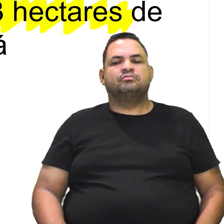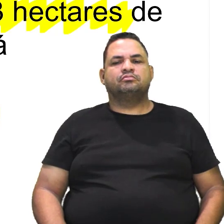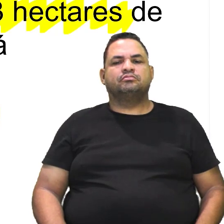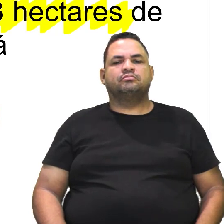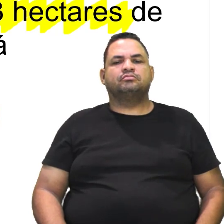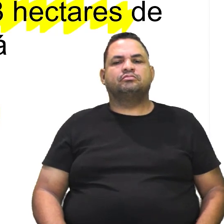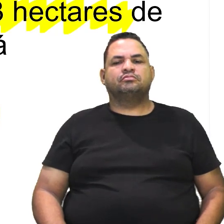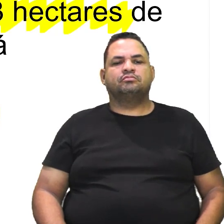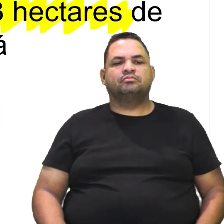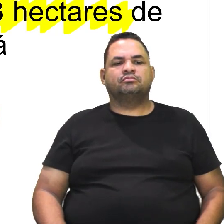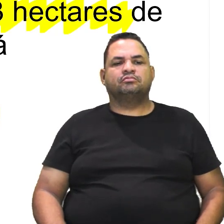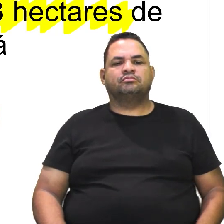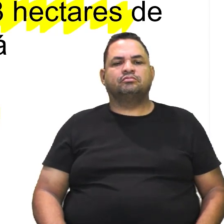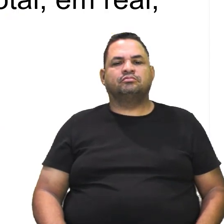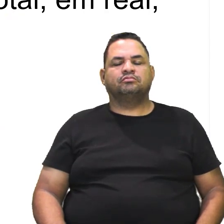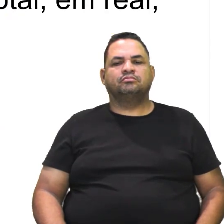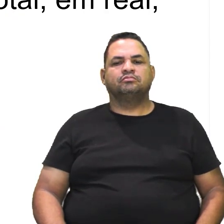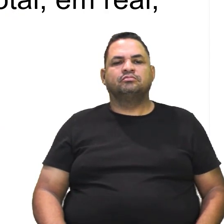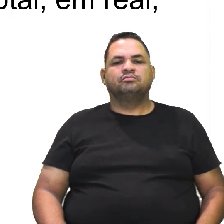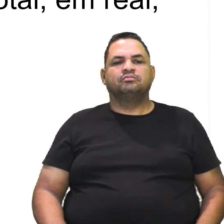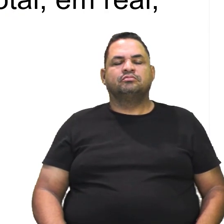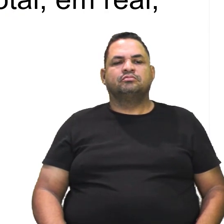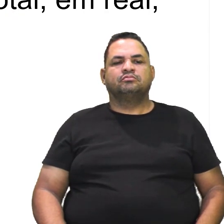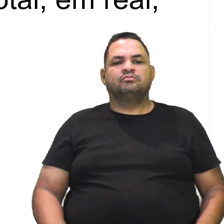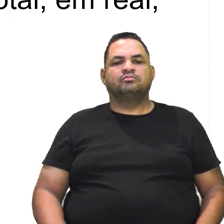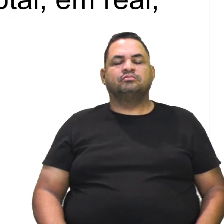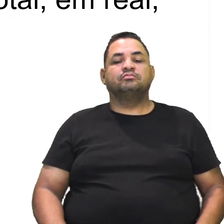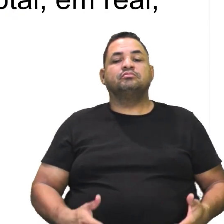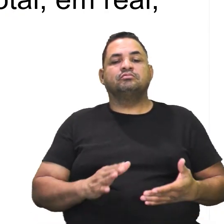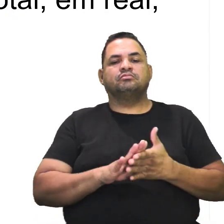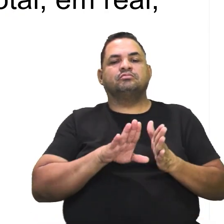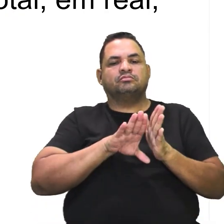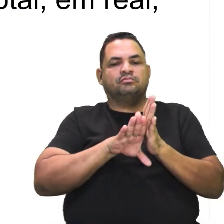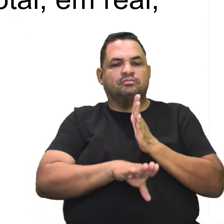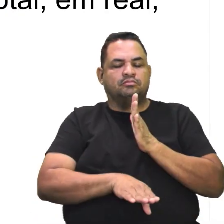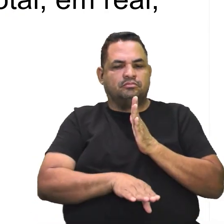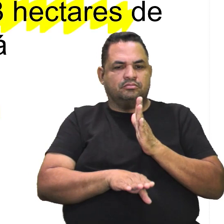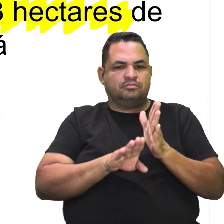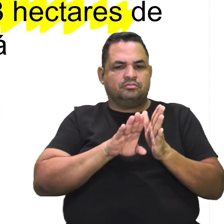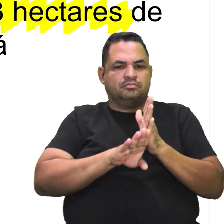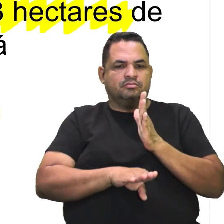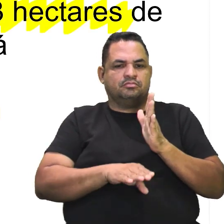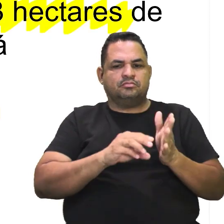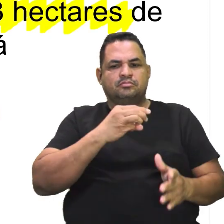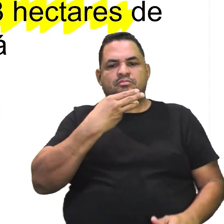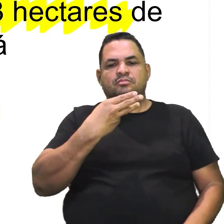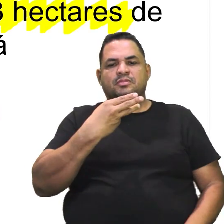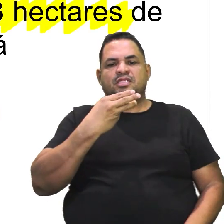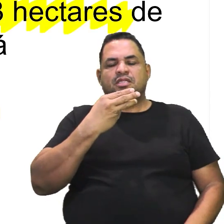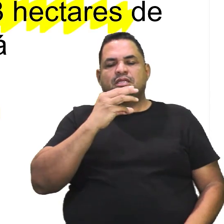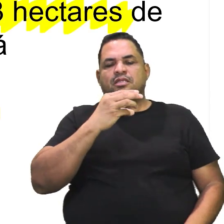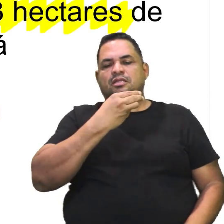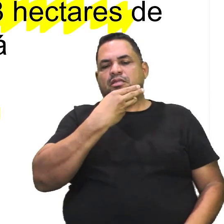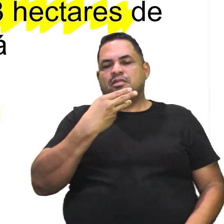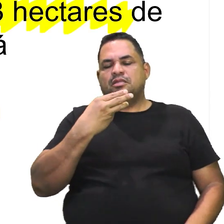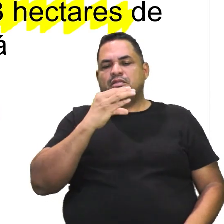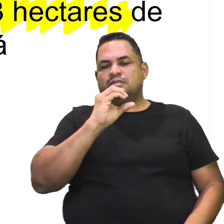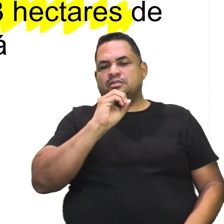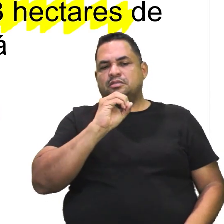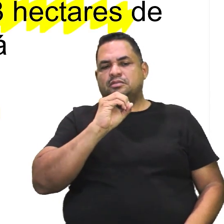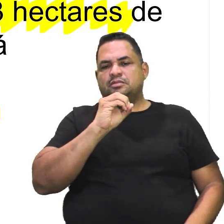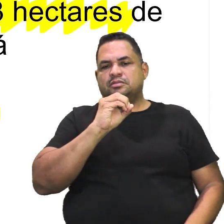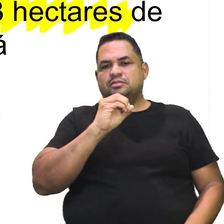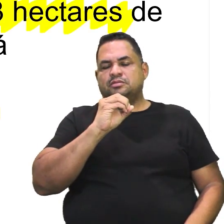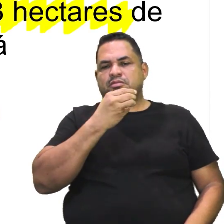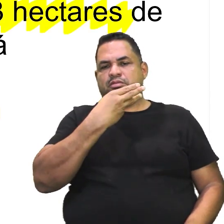Partiu solução? Partiu solução. Vamos lá então. Primeira coisa é a gente fazer o desconto, né? A gente tem que descontar 3 de 0,9, não é? Isso. Ó, eu